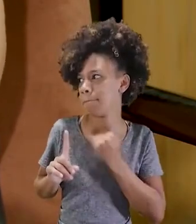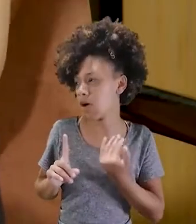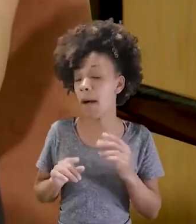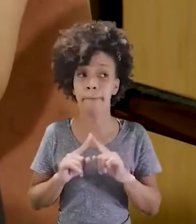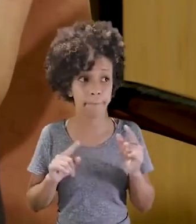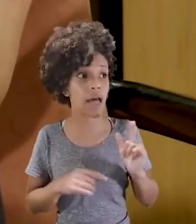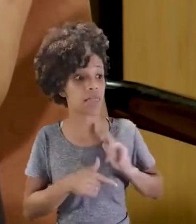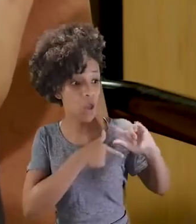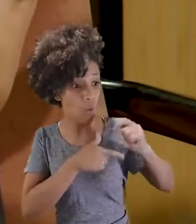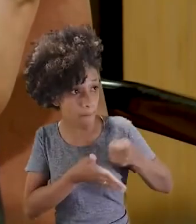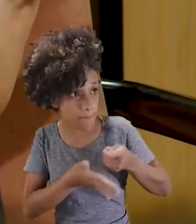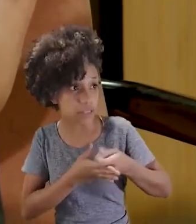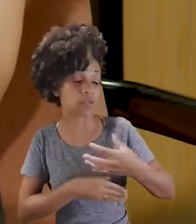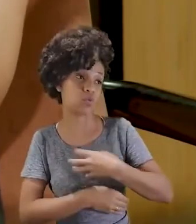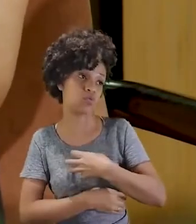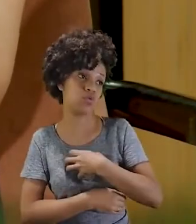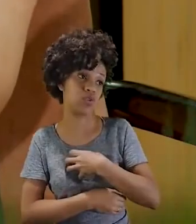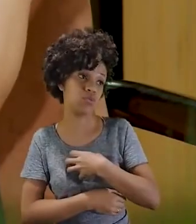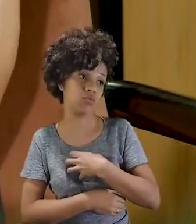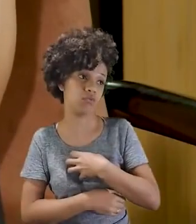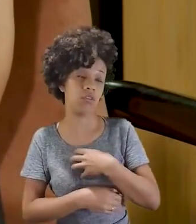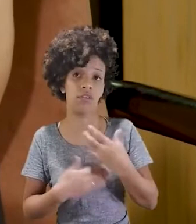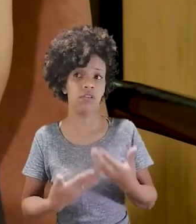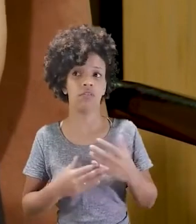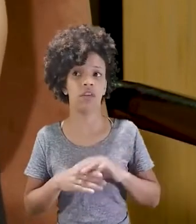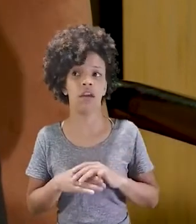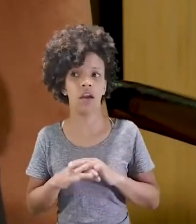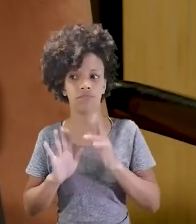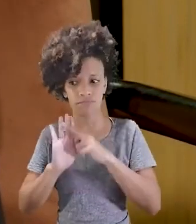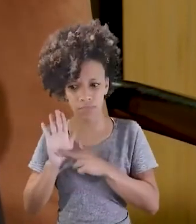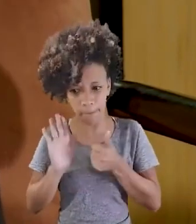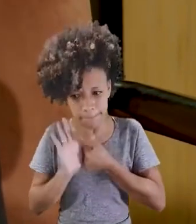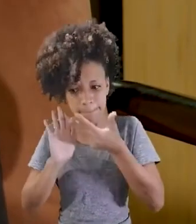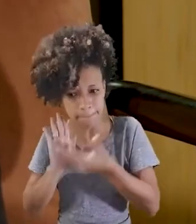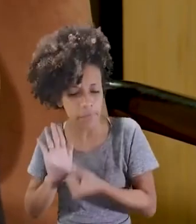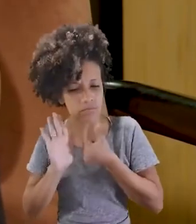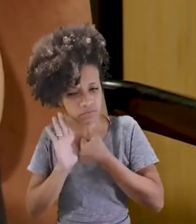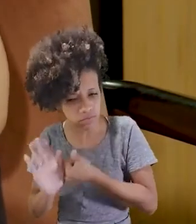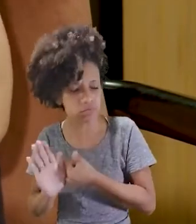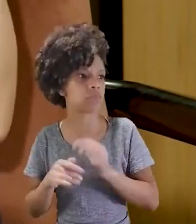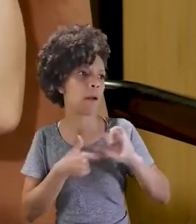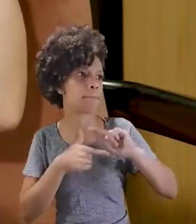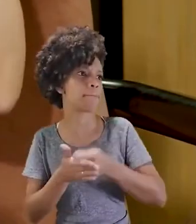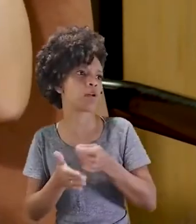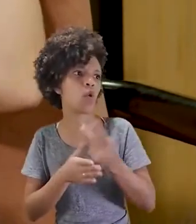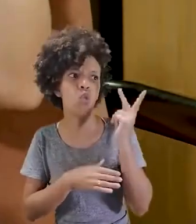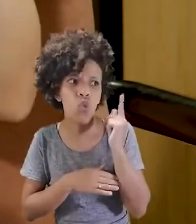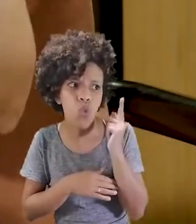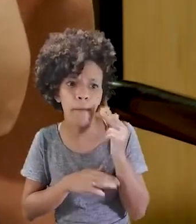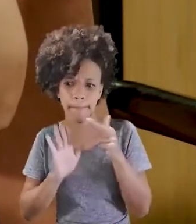você tem um padrão de comportamento né que é é de seguir o estatuto Então isso é uma digamos é um